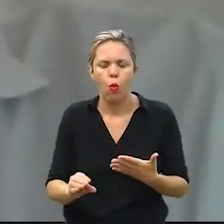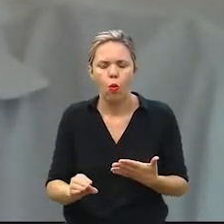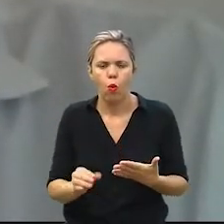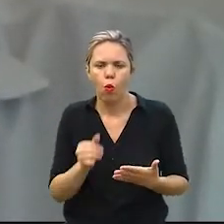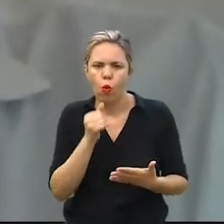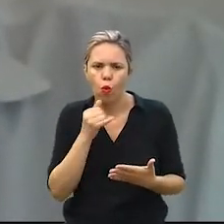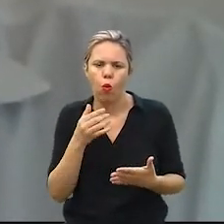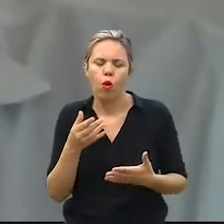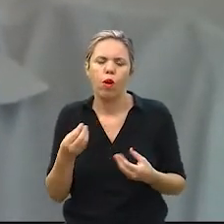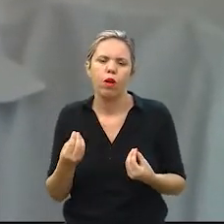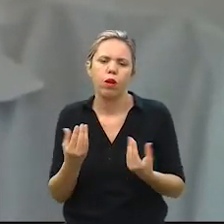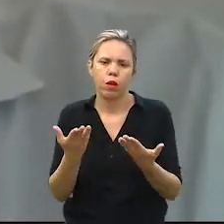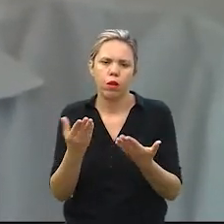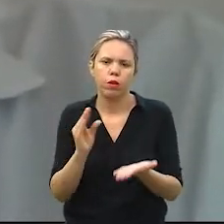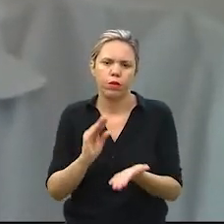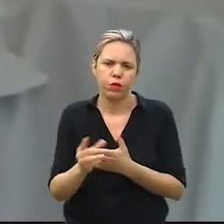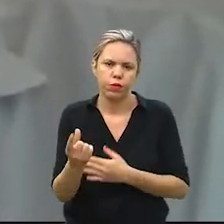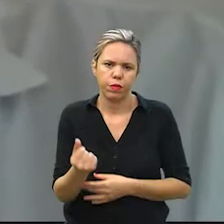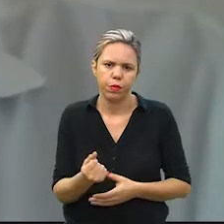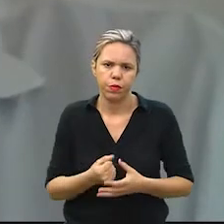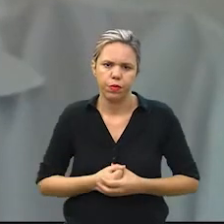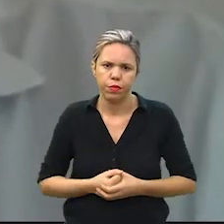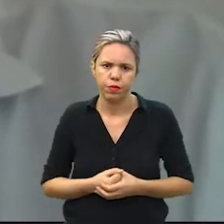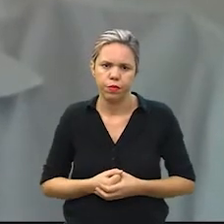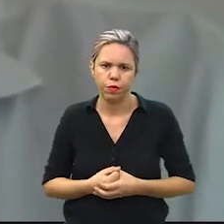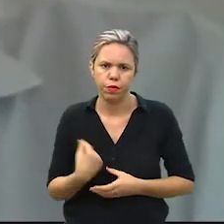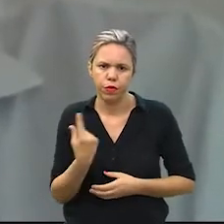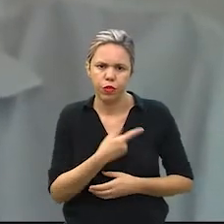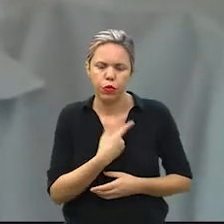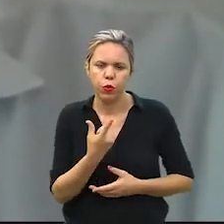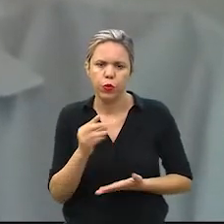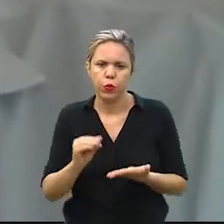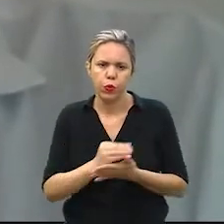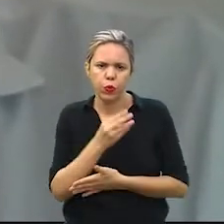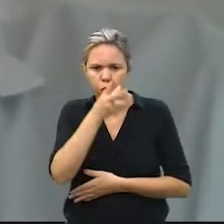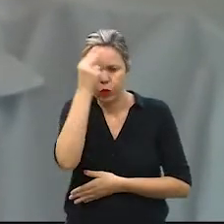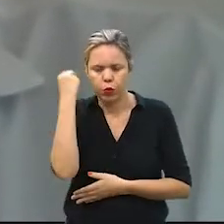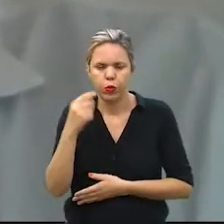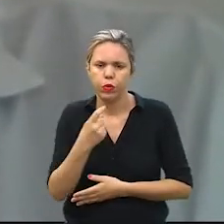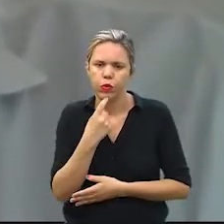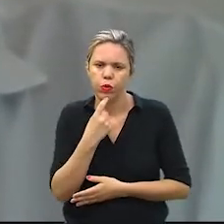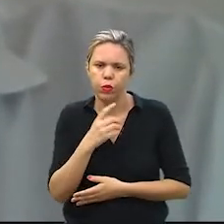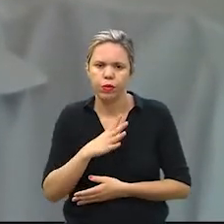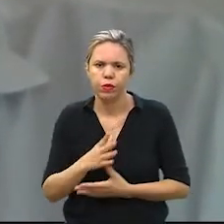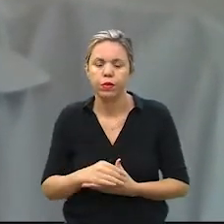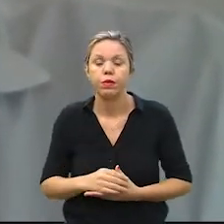serão traçados investimentos dos nossos recursos públicos municipais.